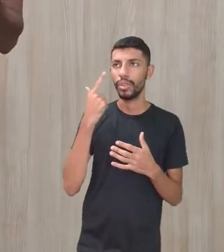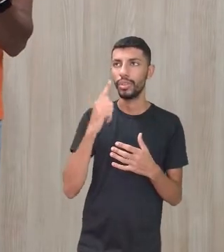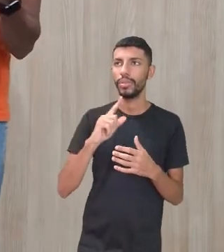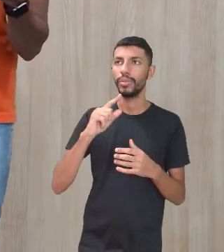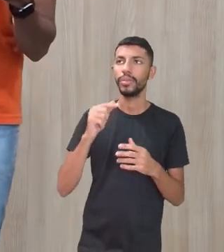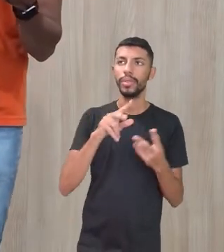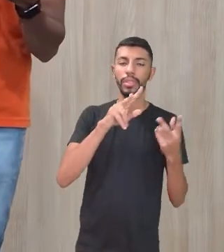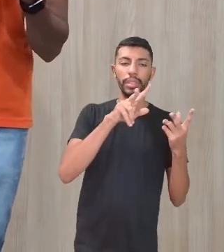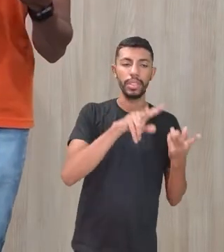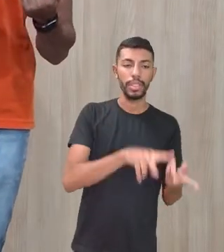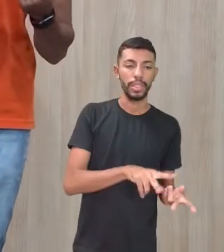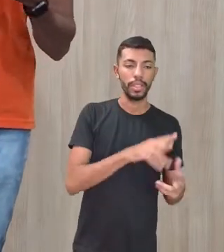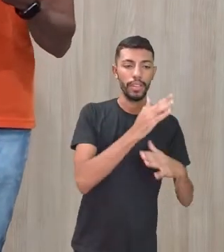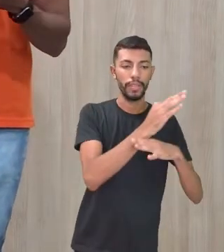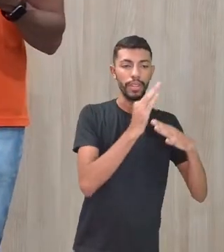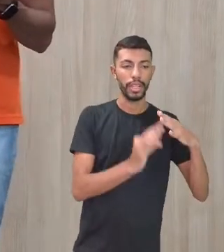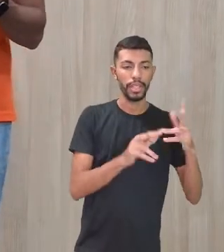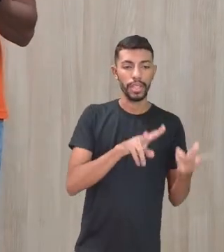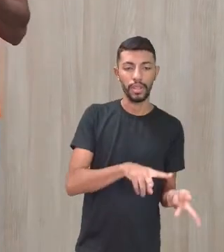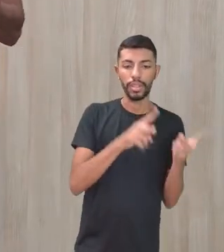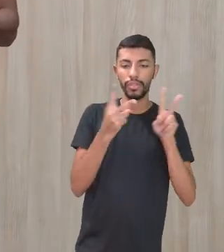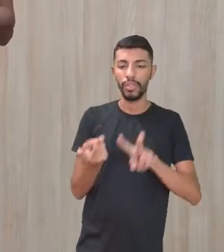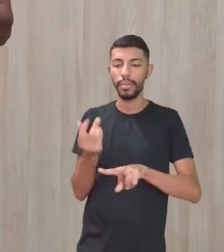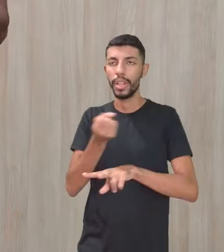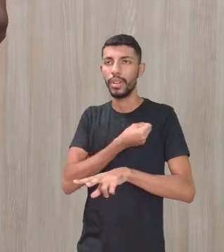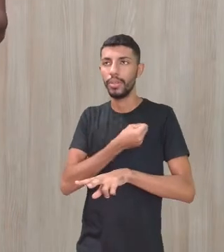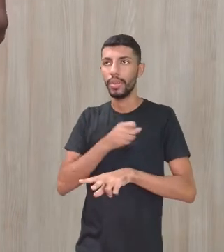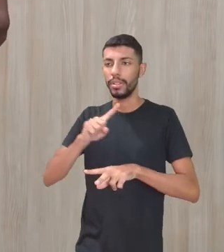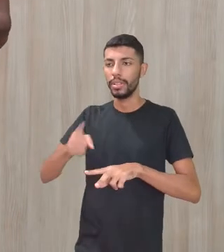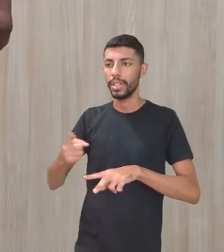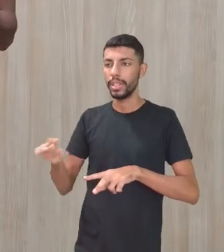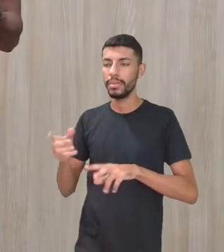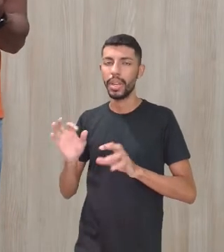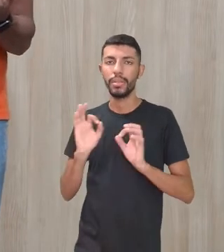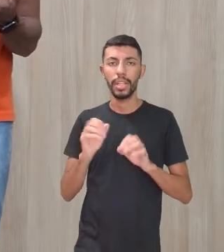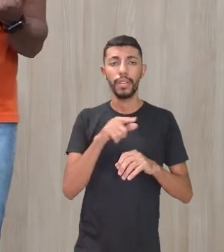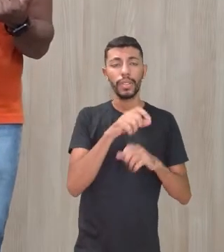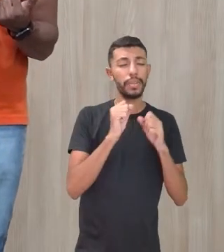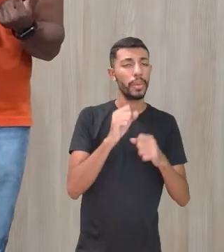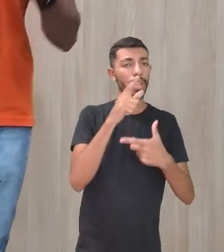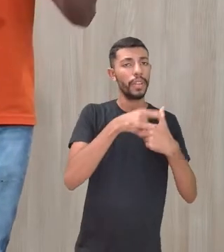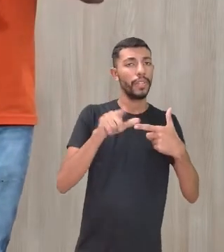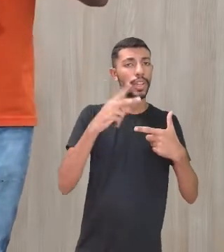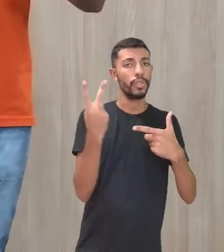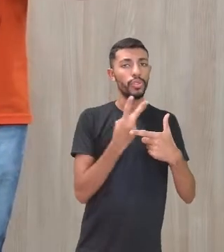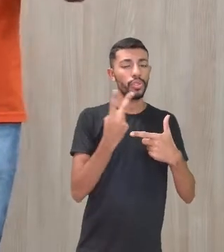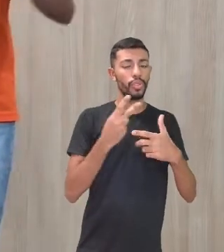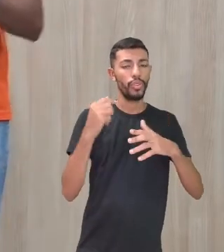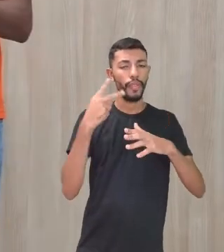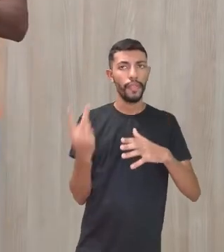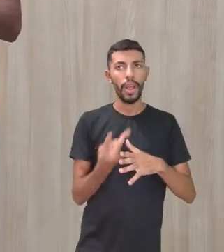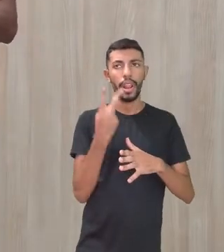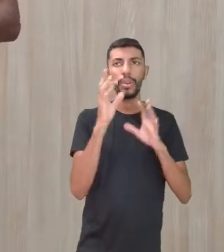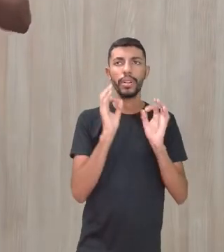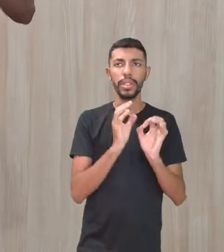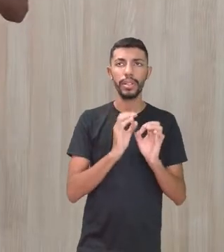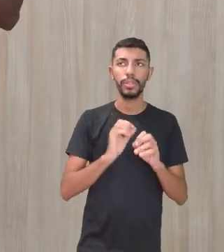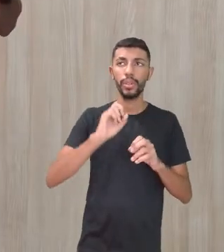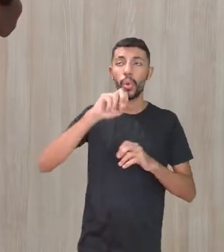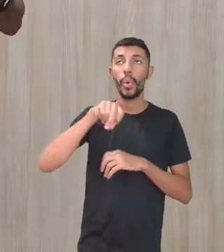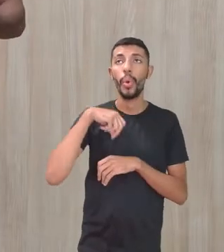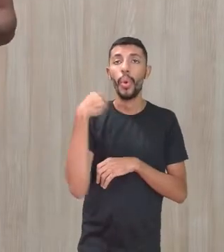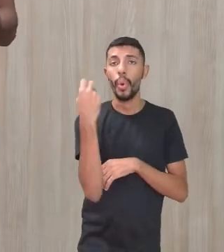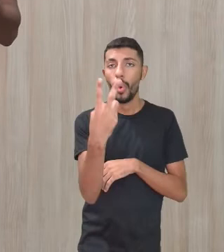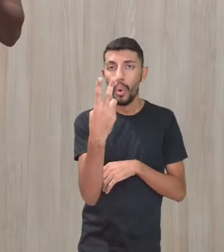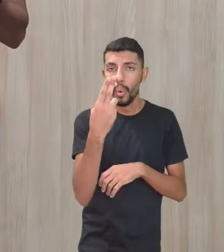Para transformar uma fração em um número decimal. Ou você divide os dois valores, tá? Arma a conta e divide.